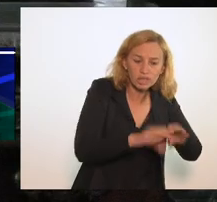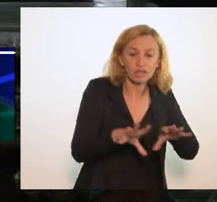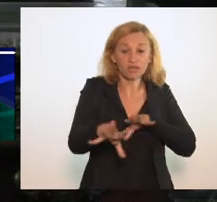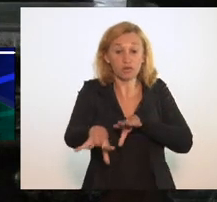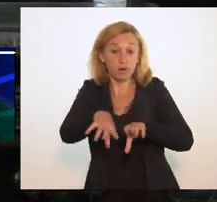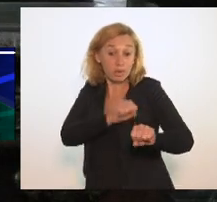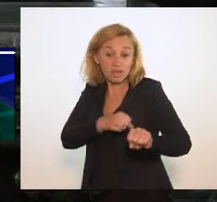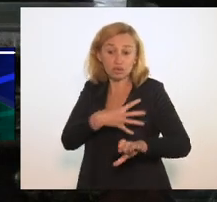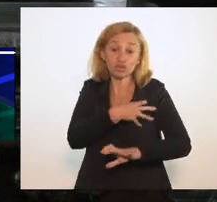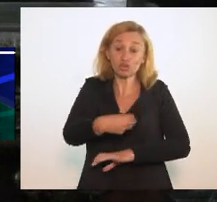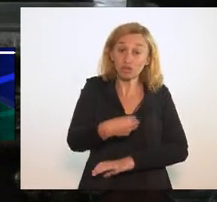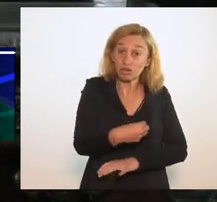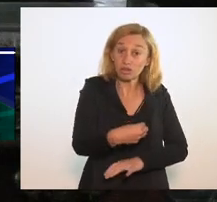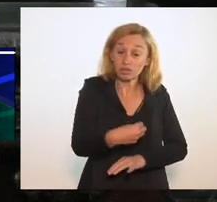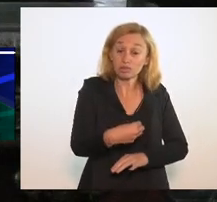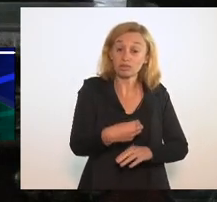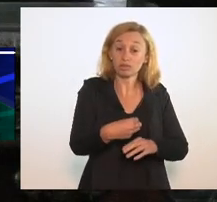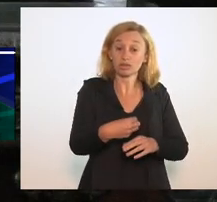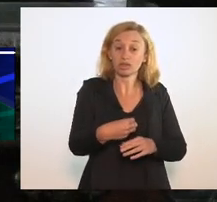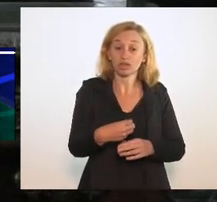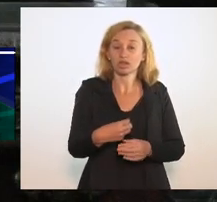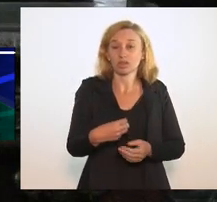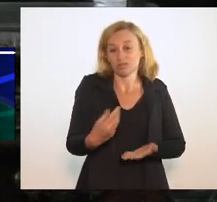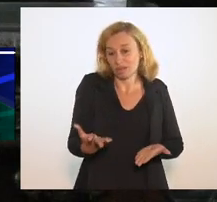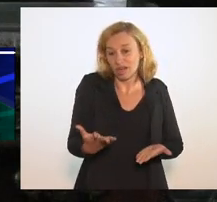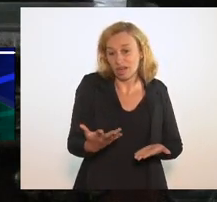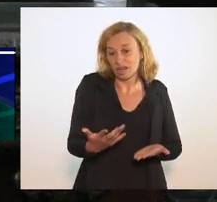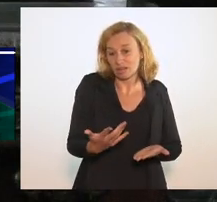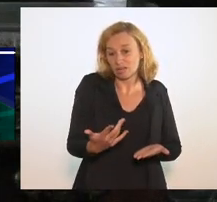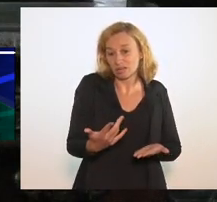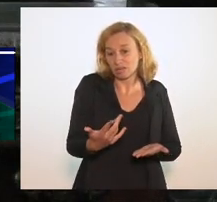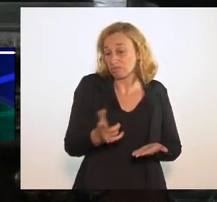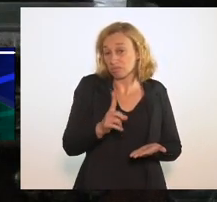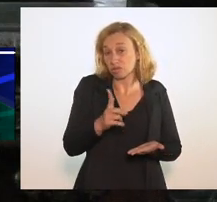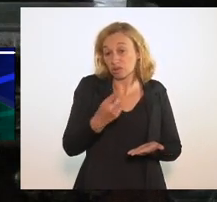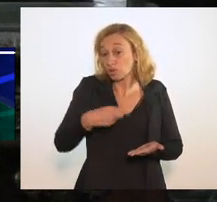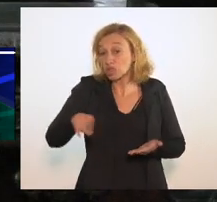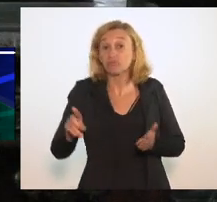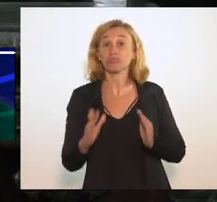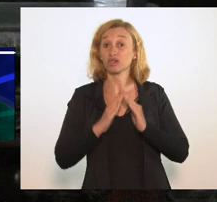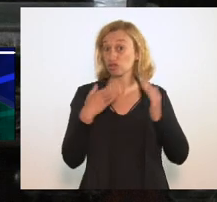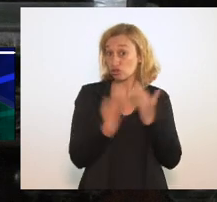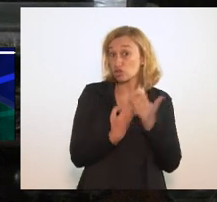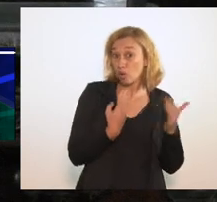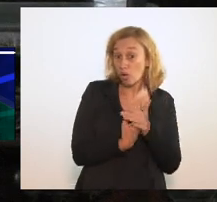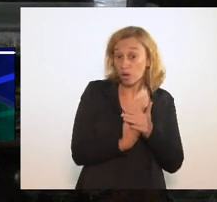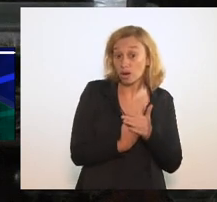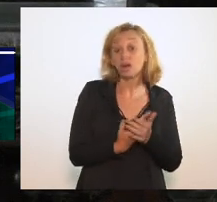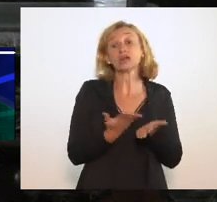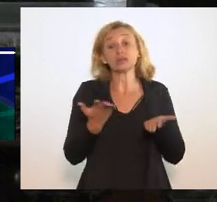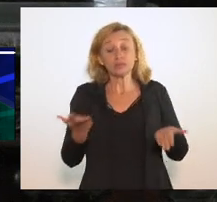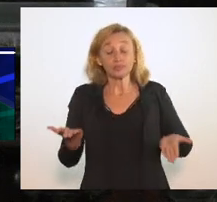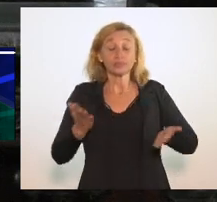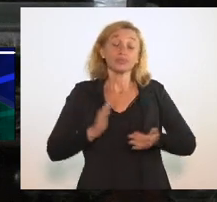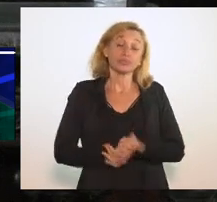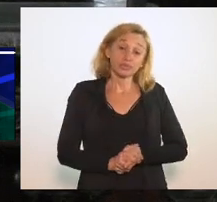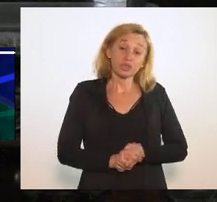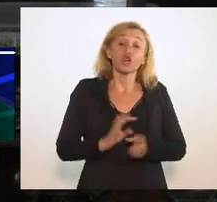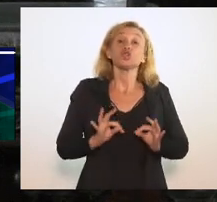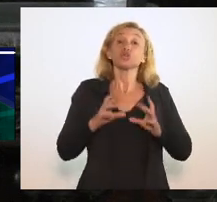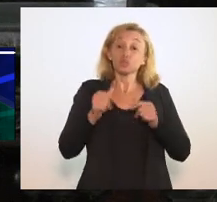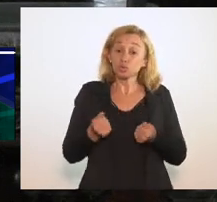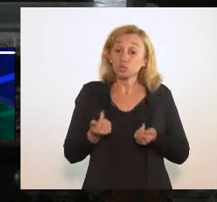formação dos filhos, uma vez que não estão, né, frequentando as escolas. Então, isso tudo